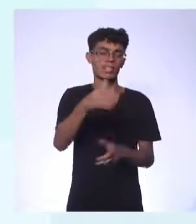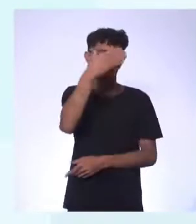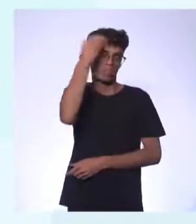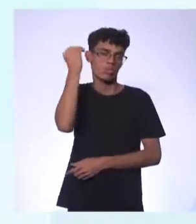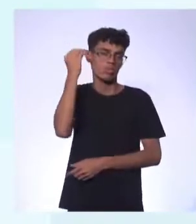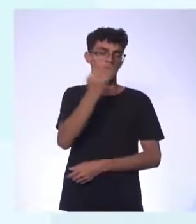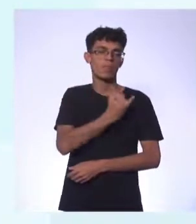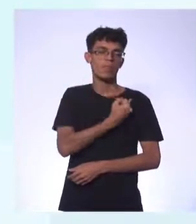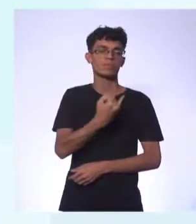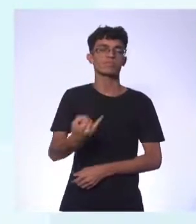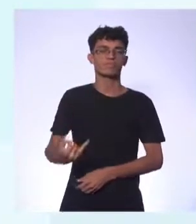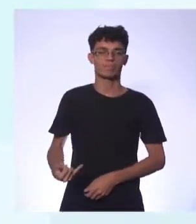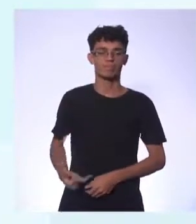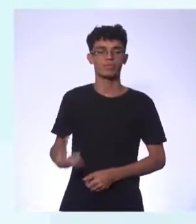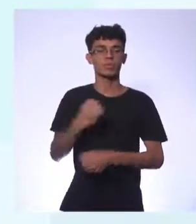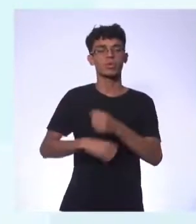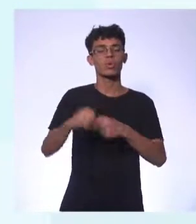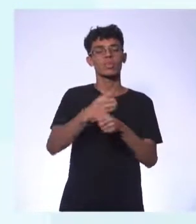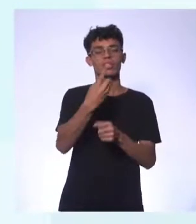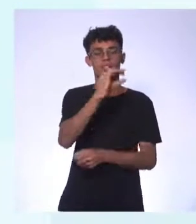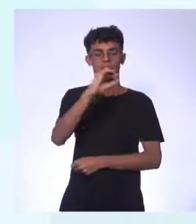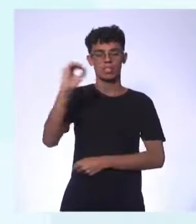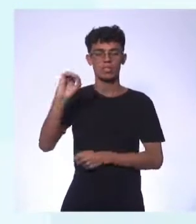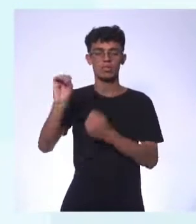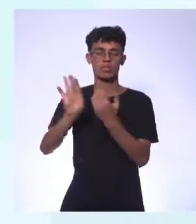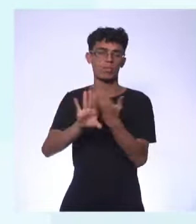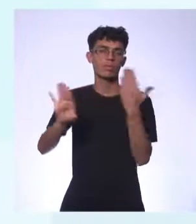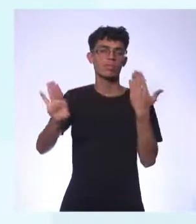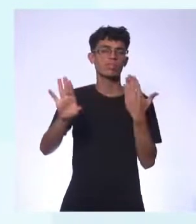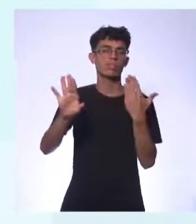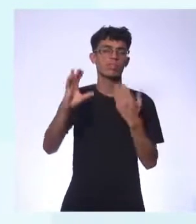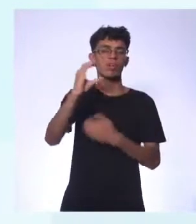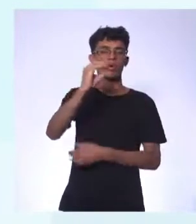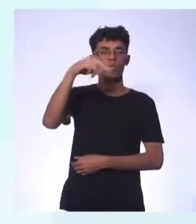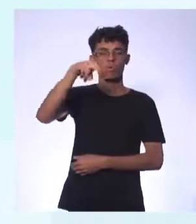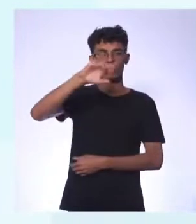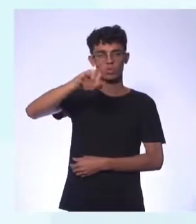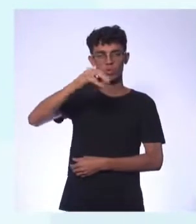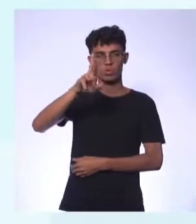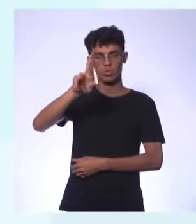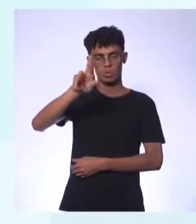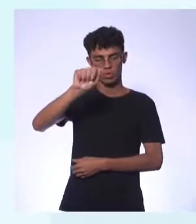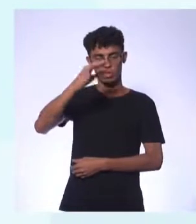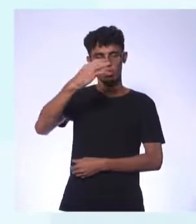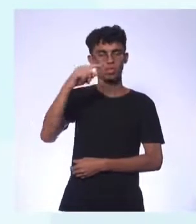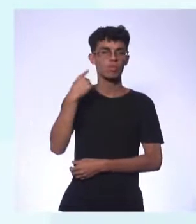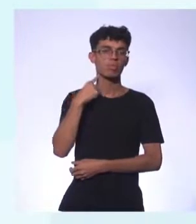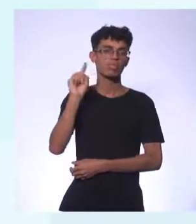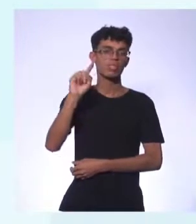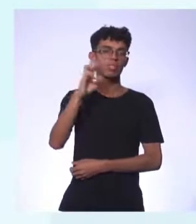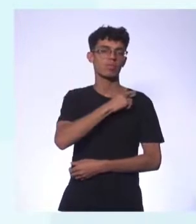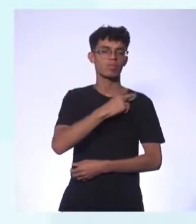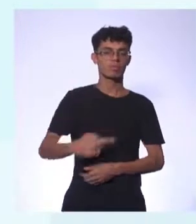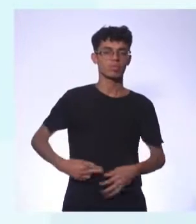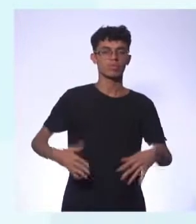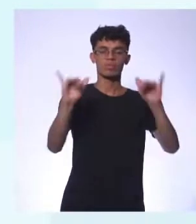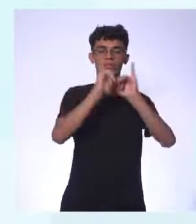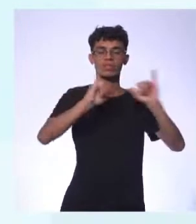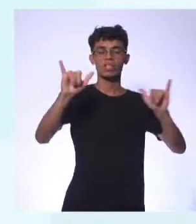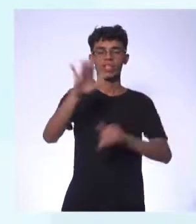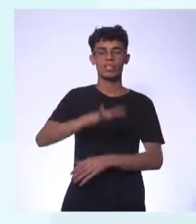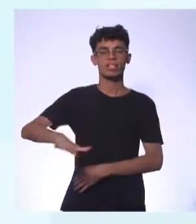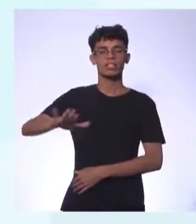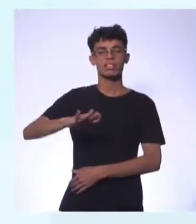imperial, né? Então, esses 100 anos que separam a Conjuração Mineira da proclamação da República, essa história se esqueceu,